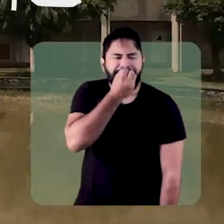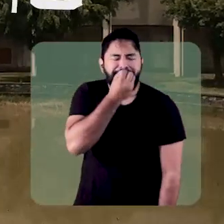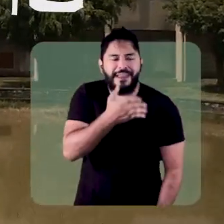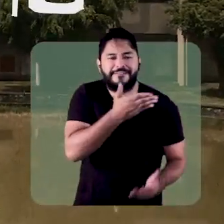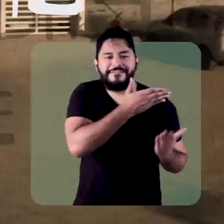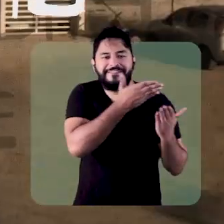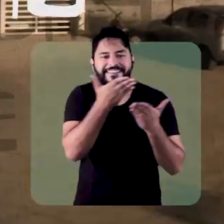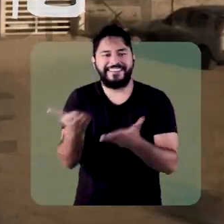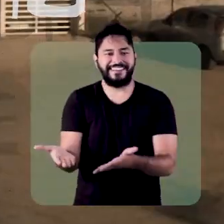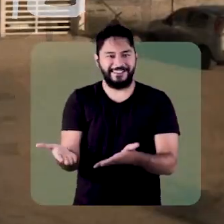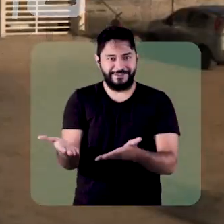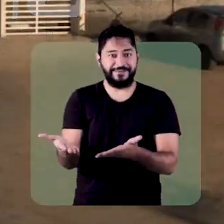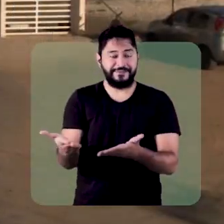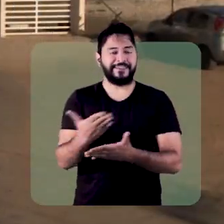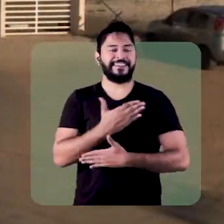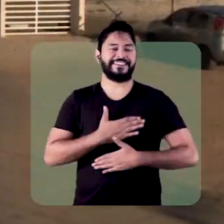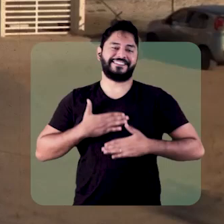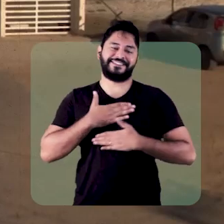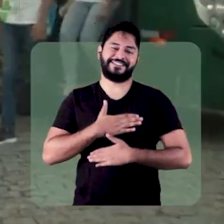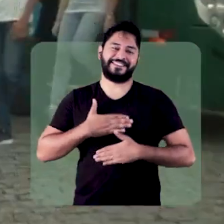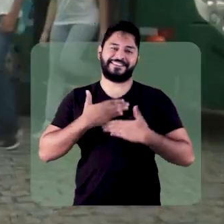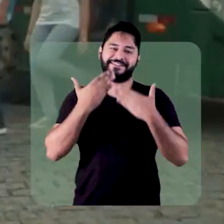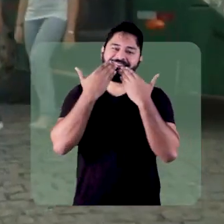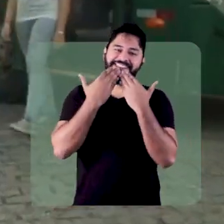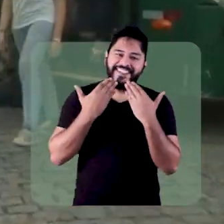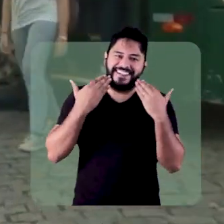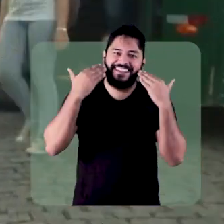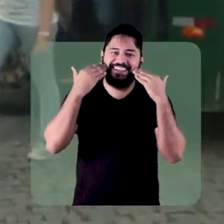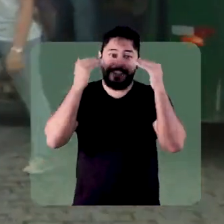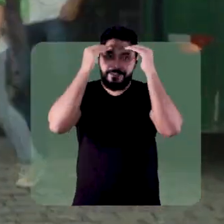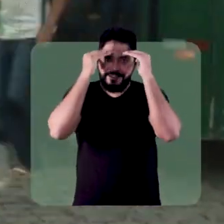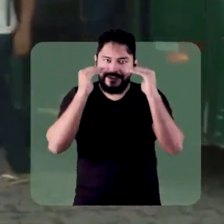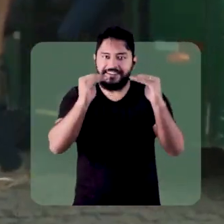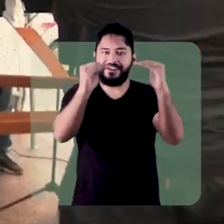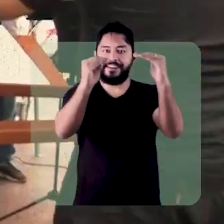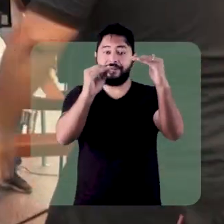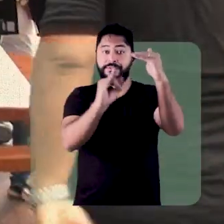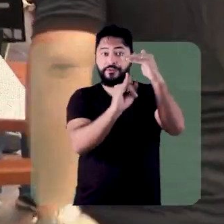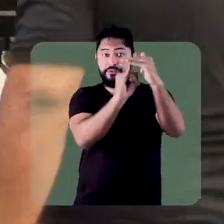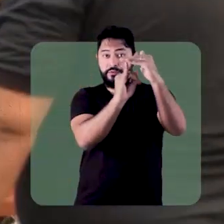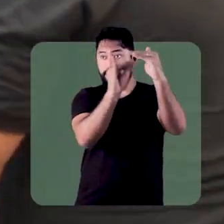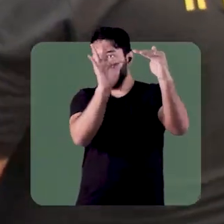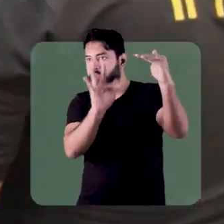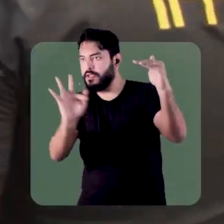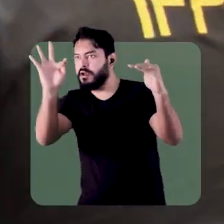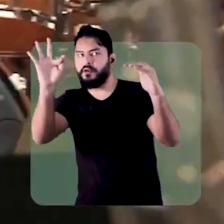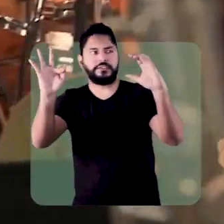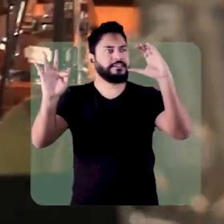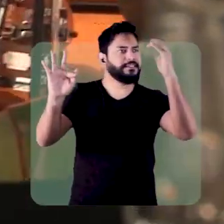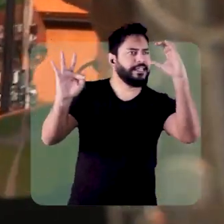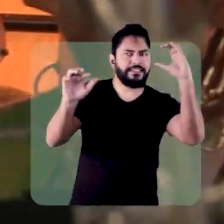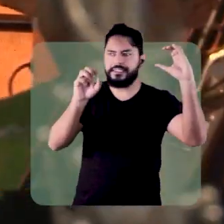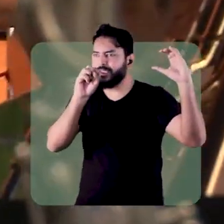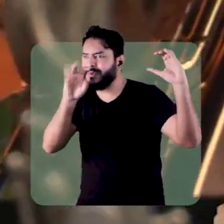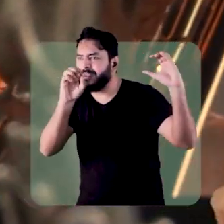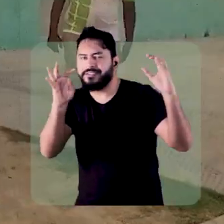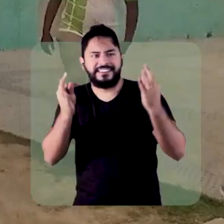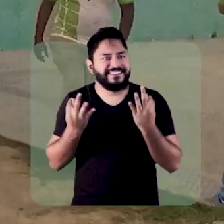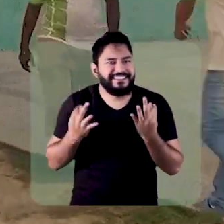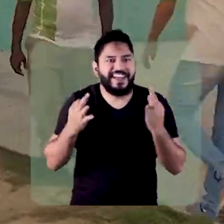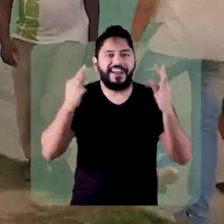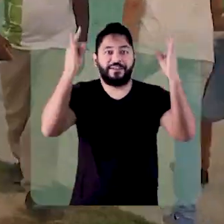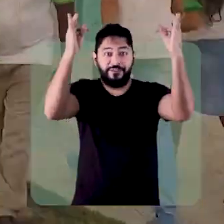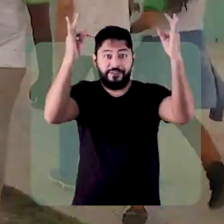Boas-vindas ao IFPE. É com grande satisfação, respeito e alegria que o Instituto Federal de